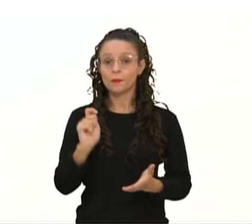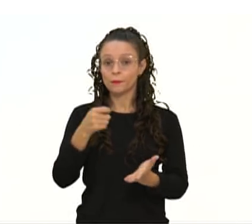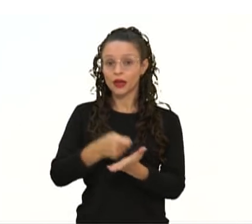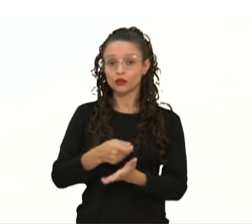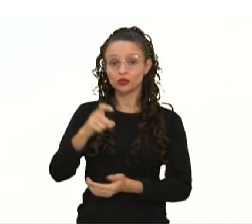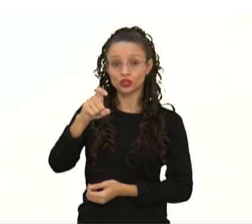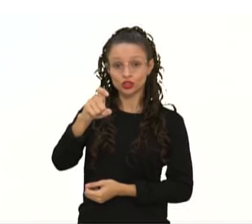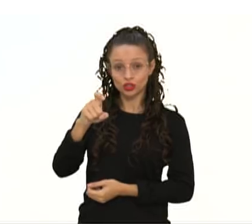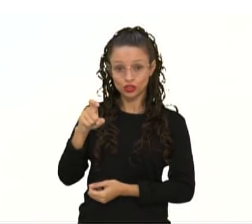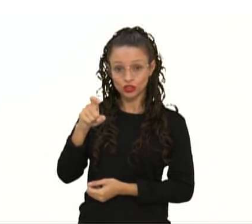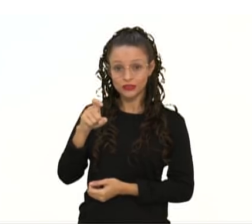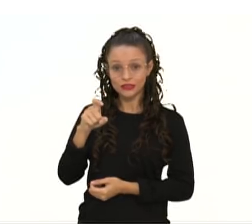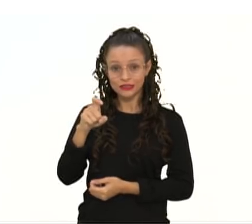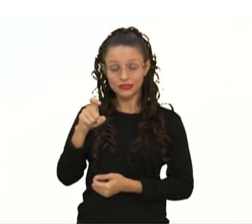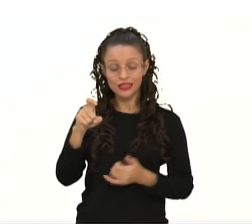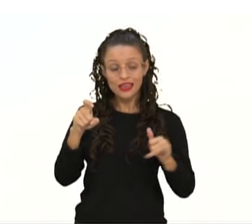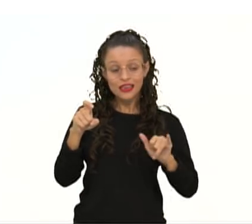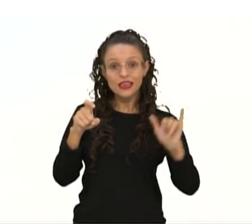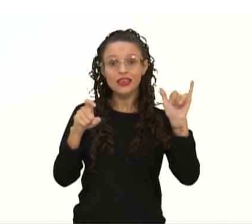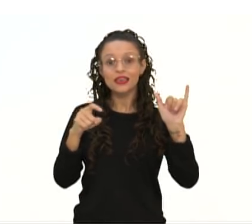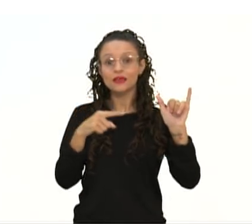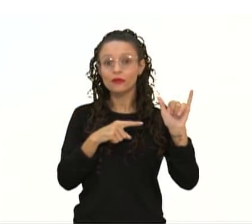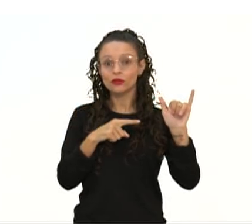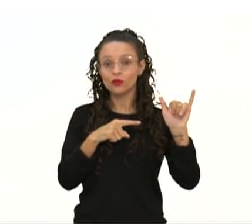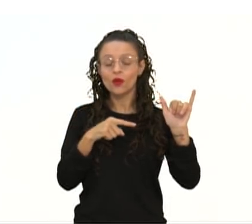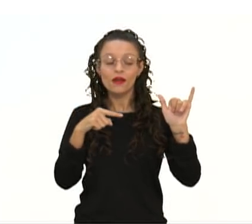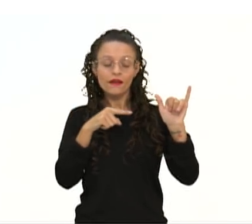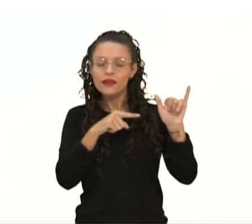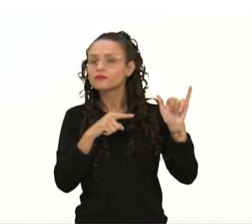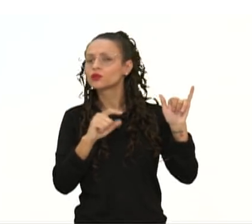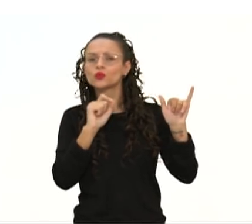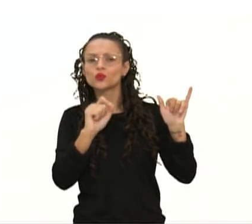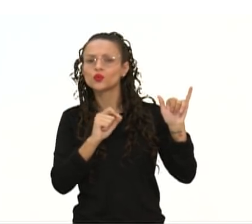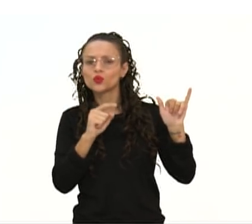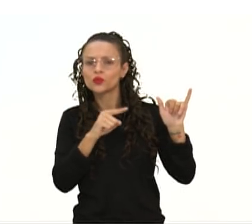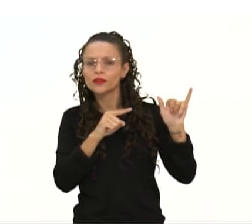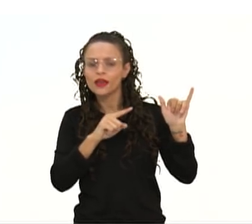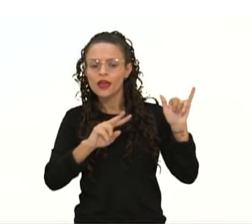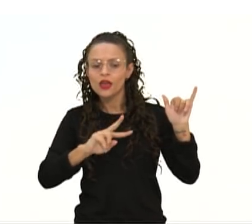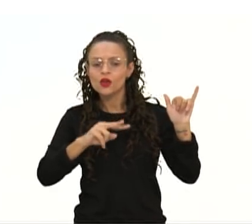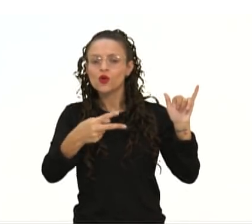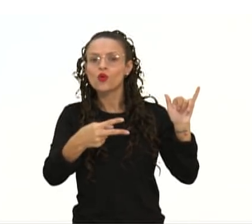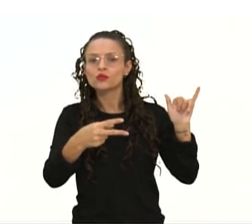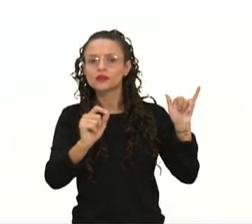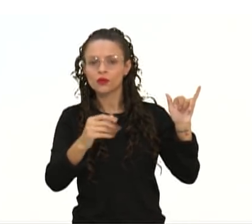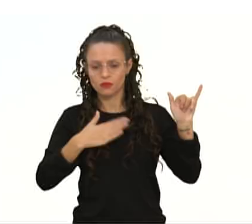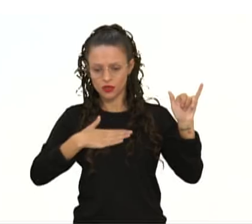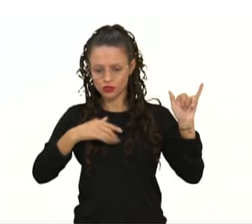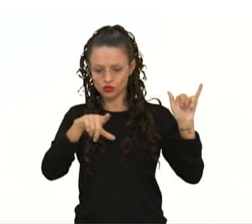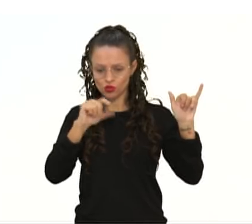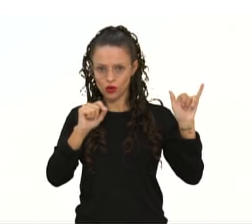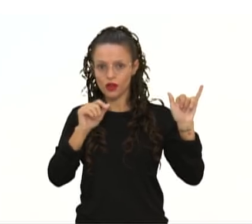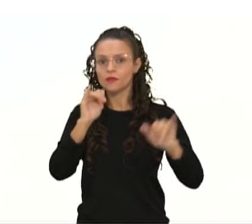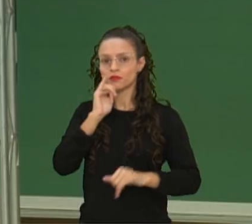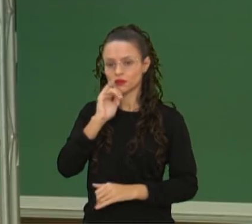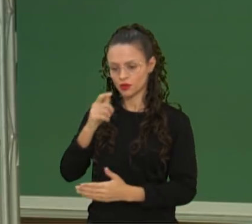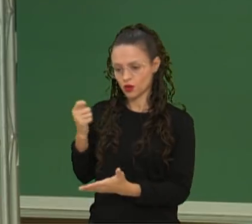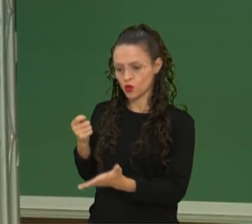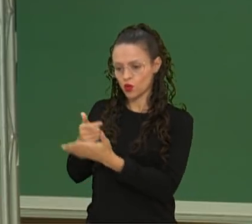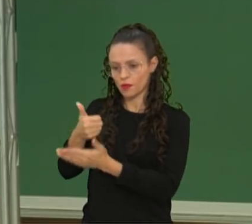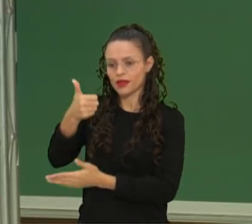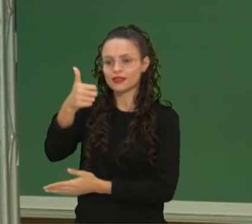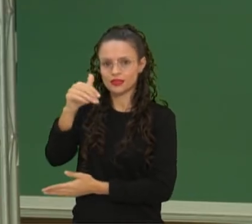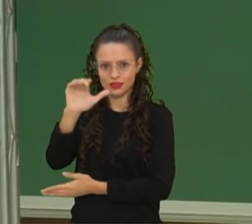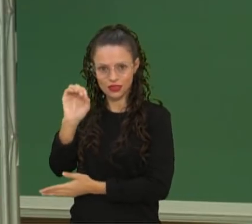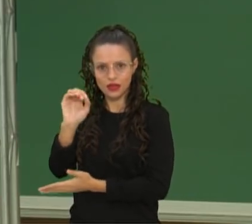expresso por Y, ou seja, Y vai ser para a gente, nesse caso, a consequência da minha escolha. Ou seja, eu escolhi comprar 10